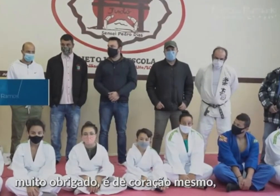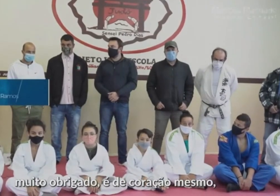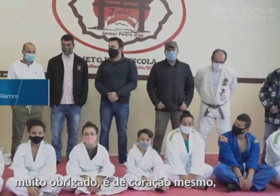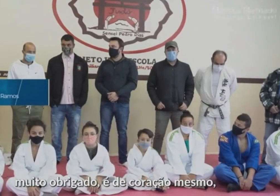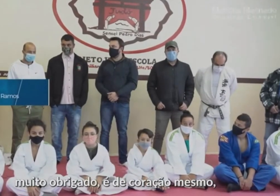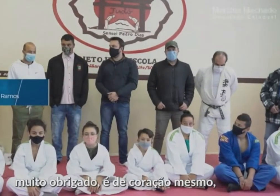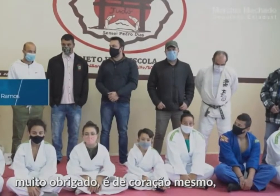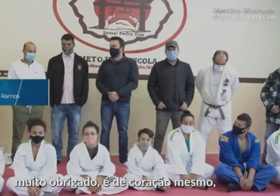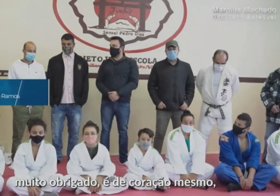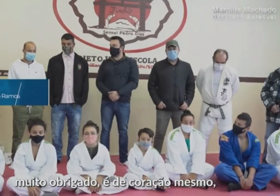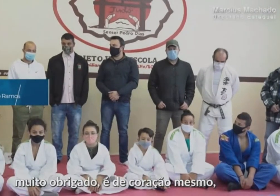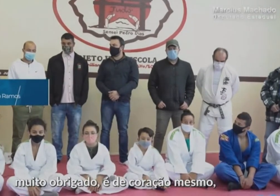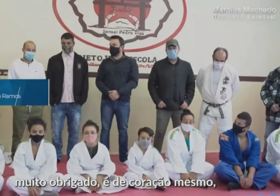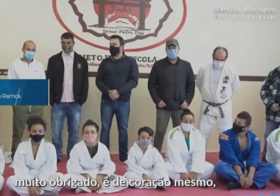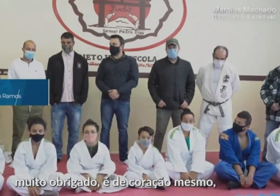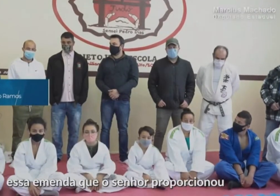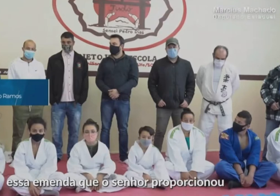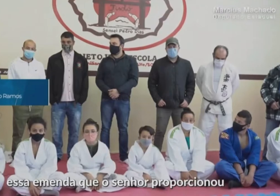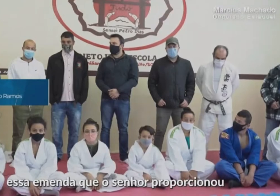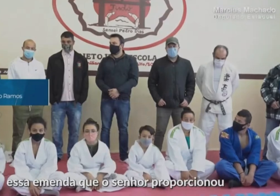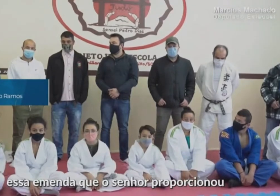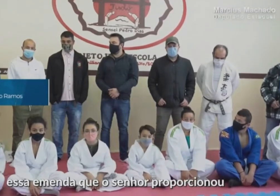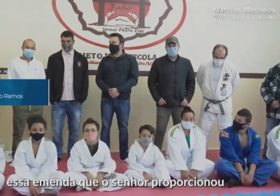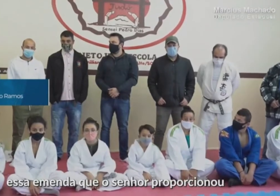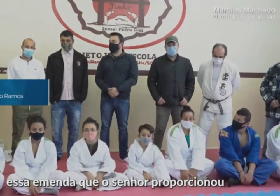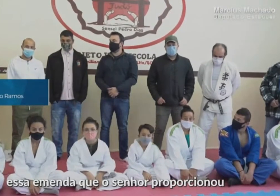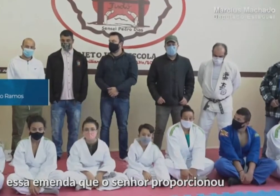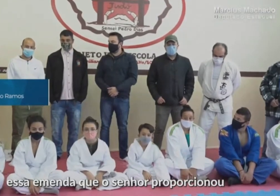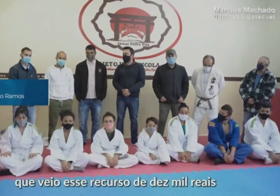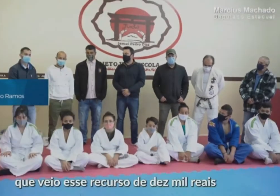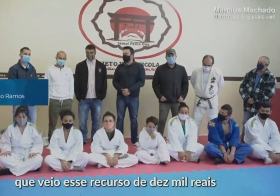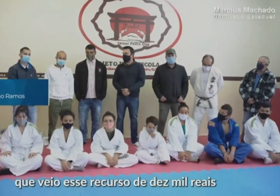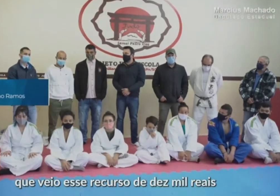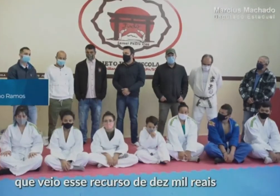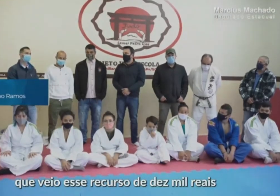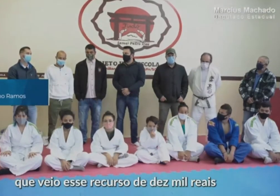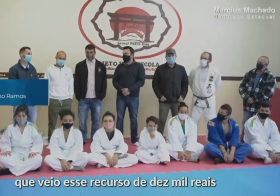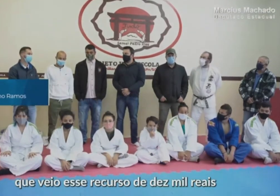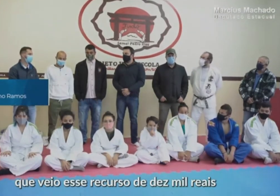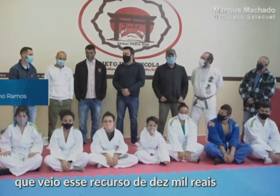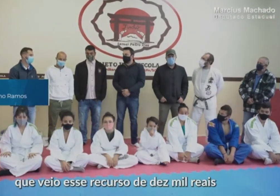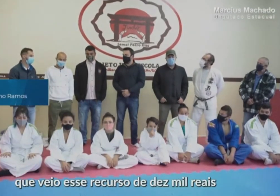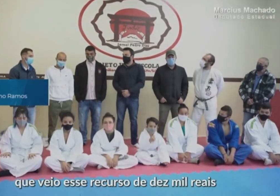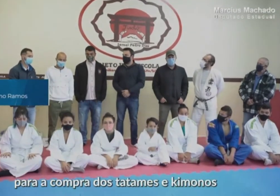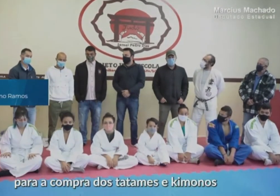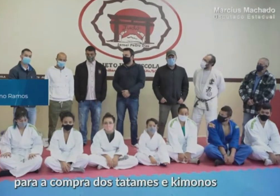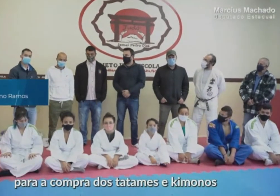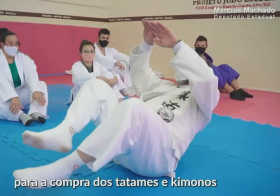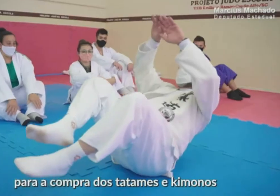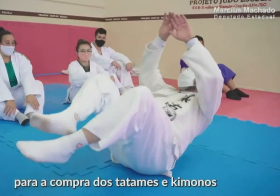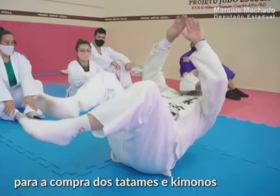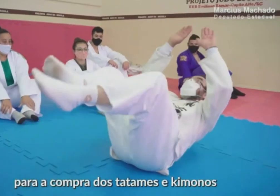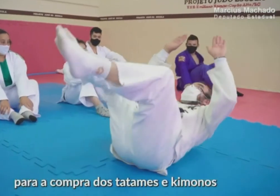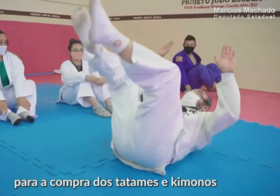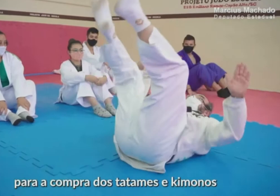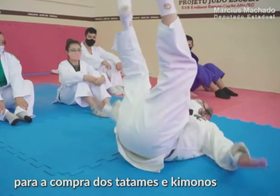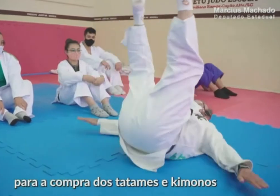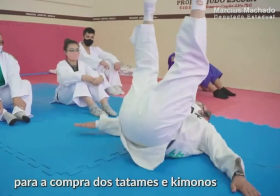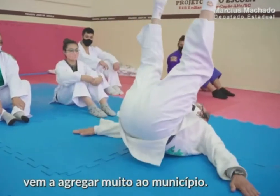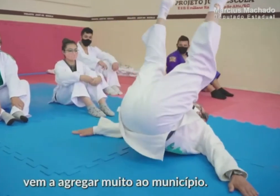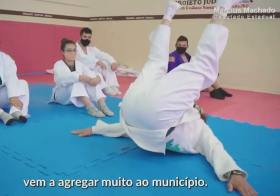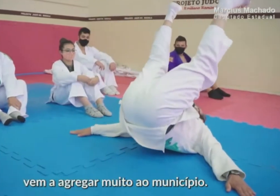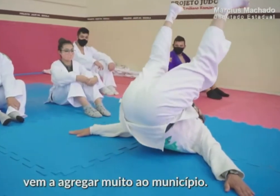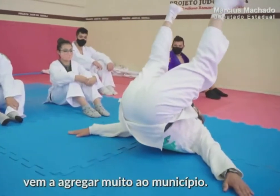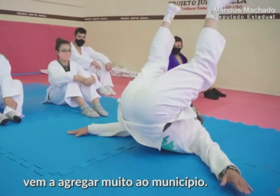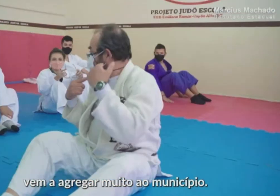obrigado, é de coração mesmo. Essa emenda que o senhor proporcionou, que veio esse recurso de 10 mil reais para a compra dos tatamos e kimonos,